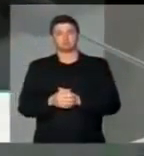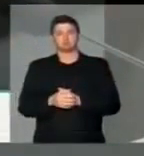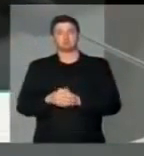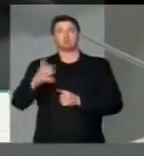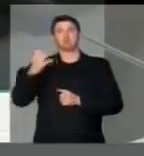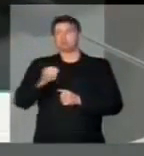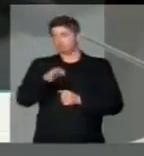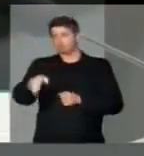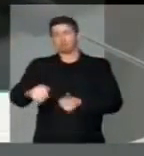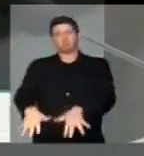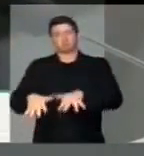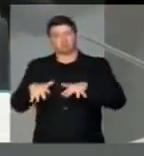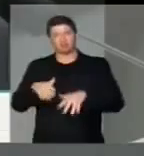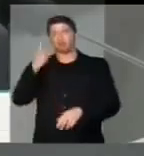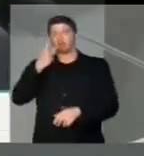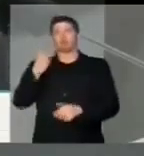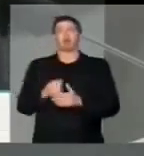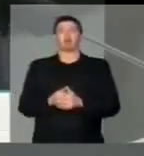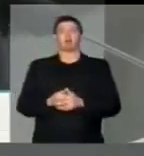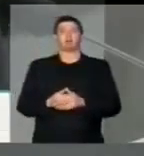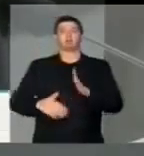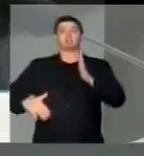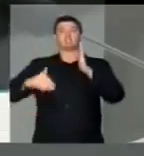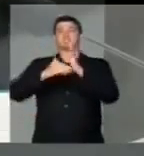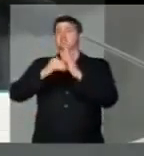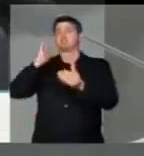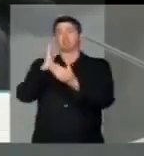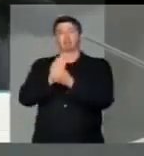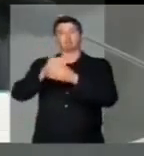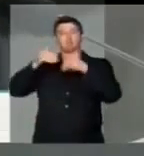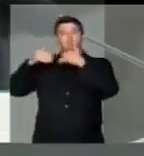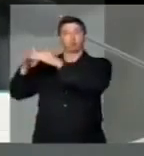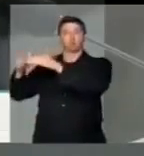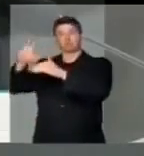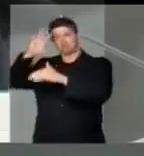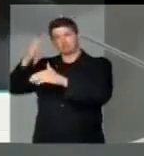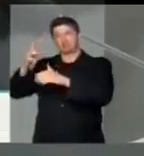tal forma que continuam a repetir todo dia e toda hora.